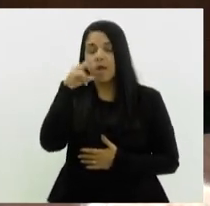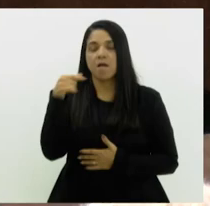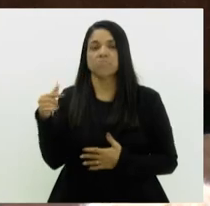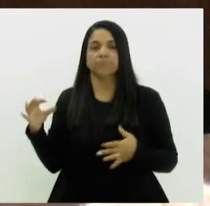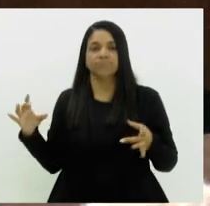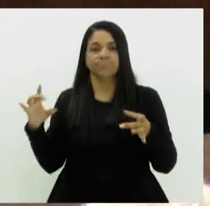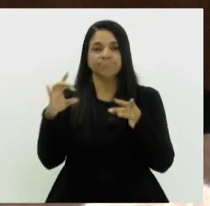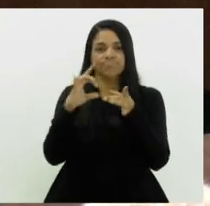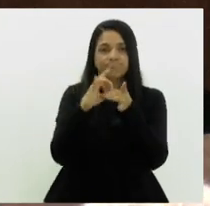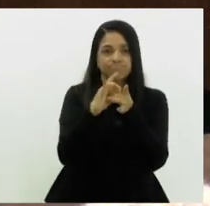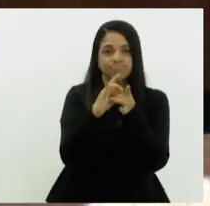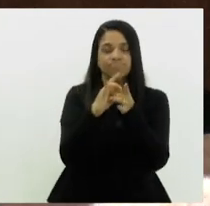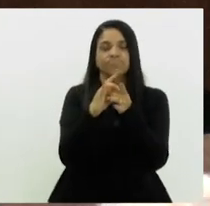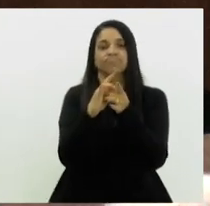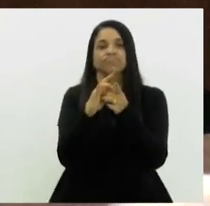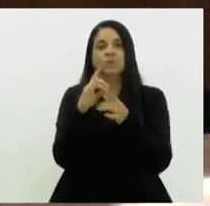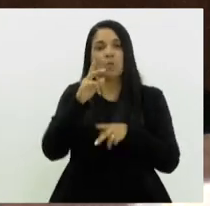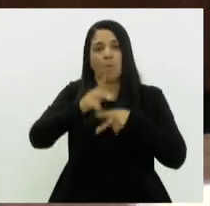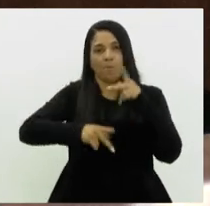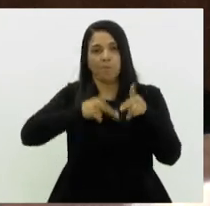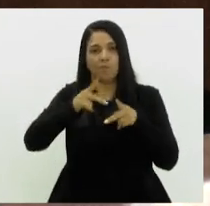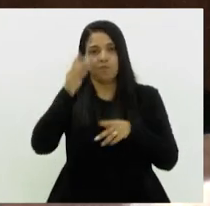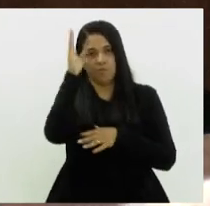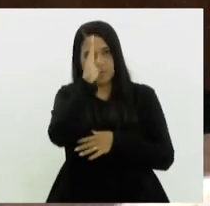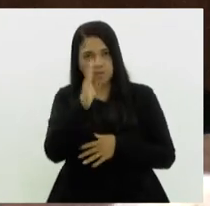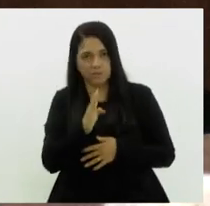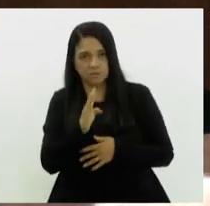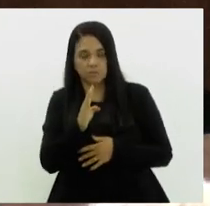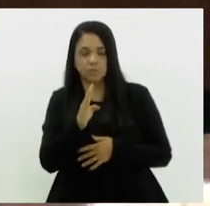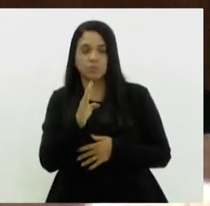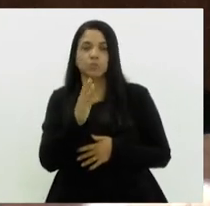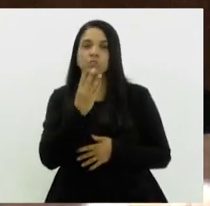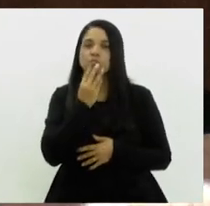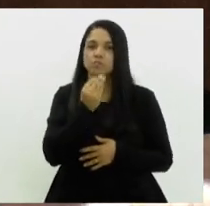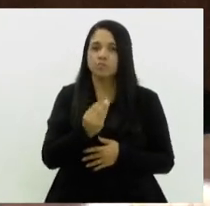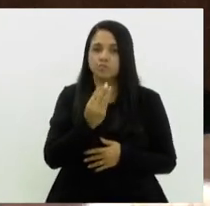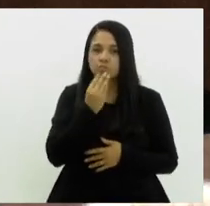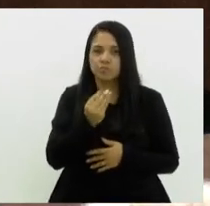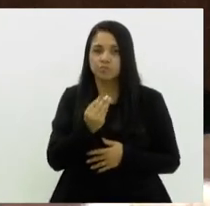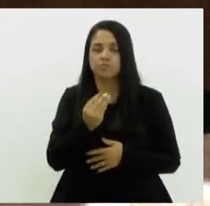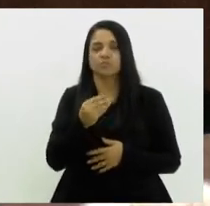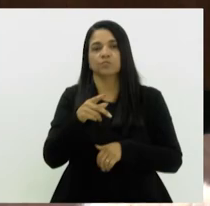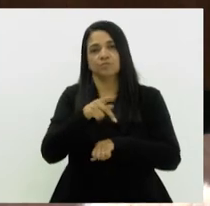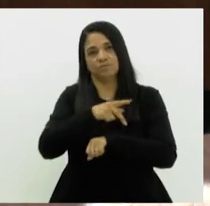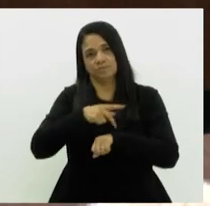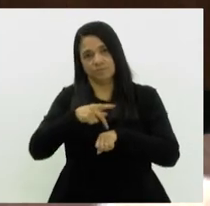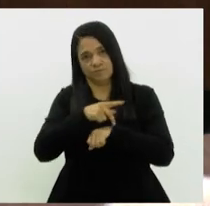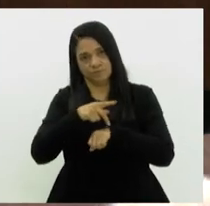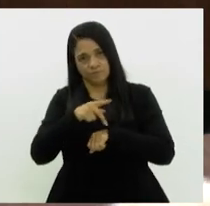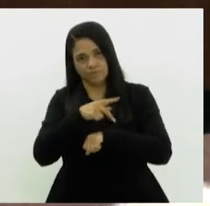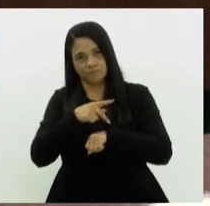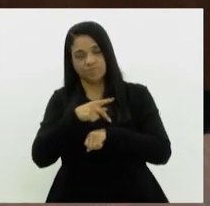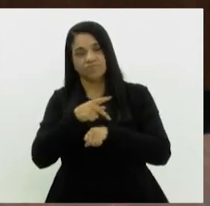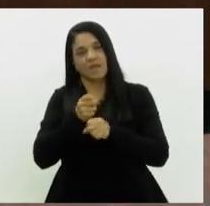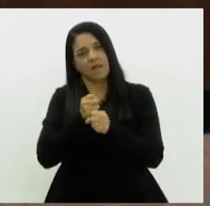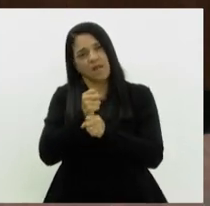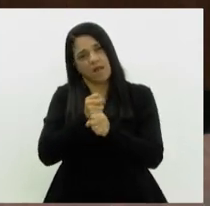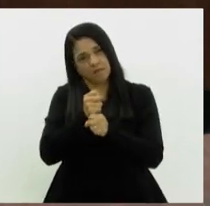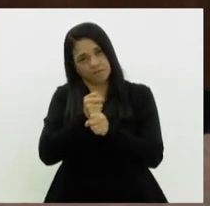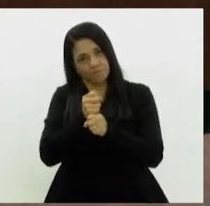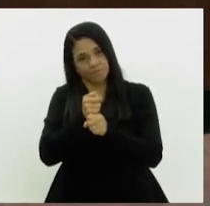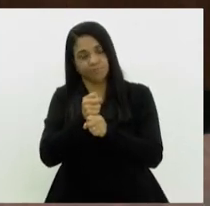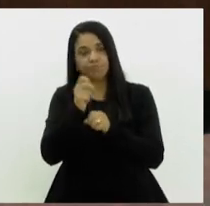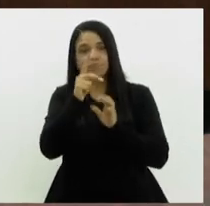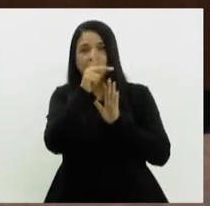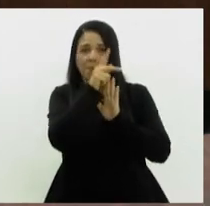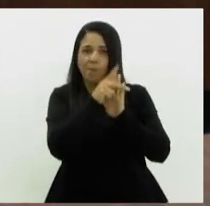que o povo brasileiro possui com o povo israelense em longa data. Esse projeto,